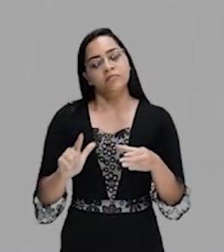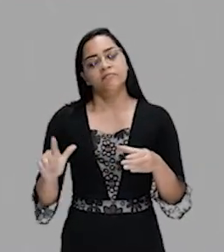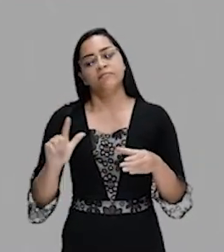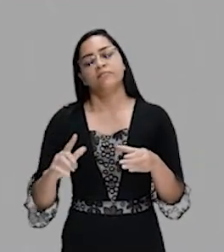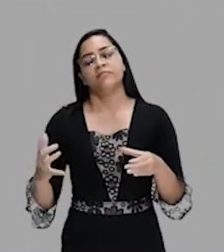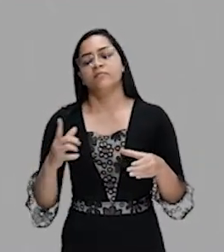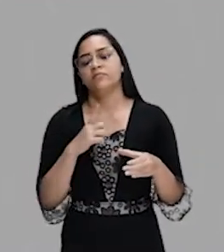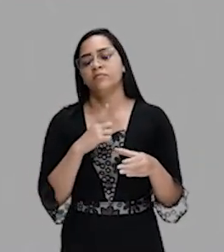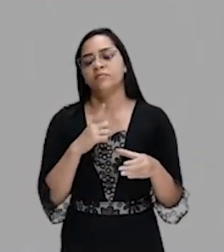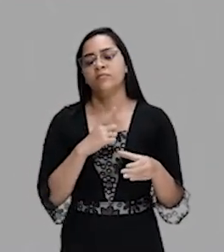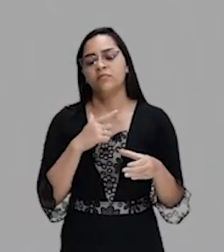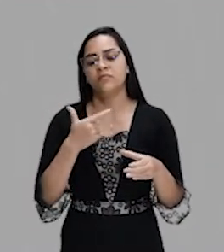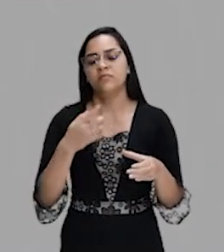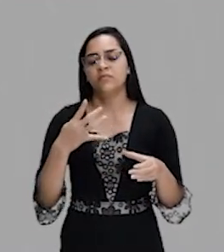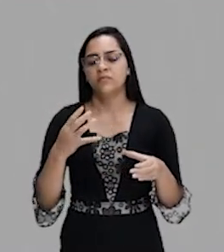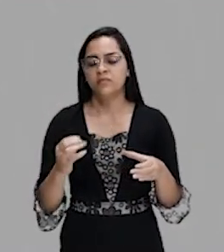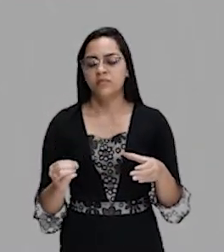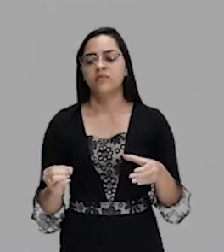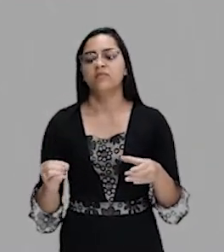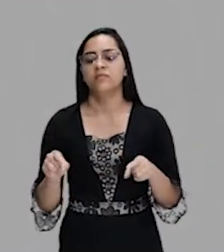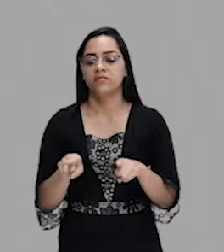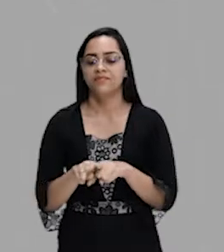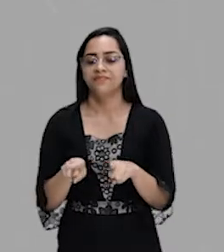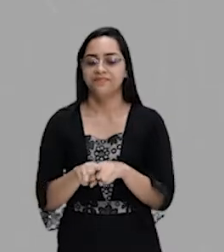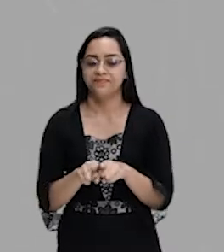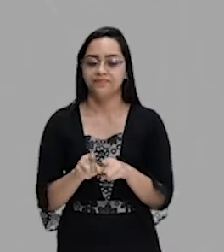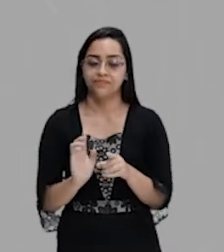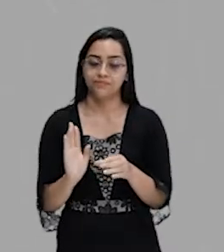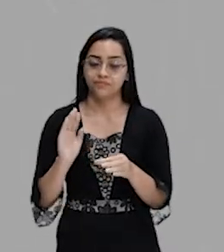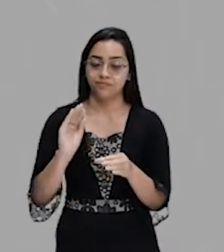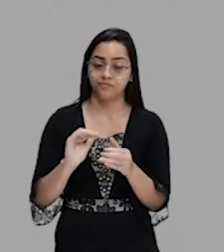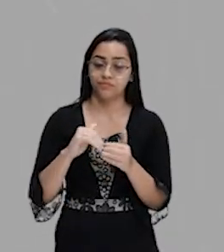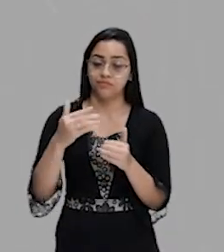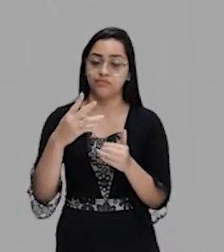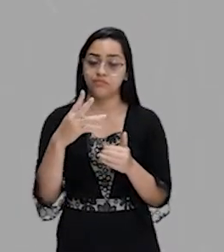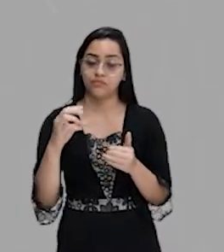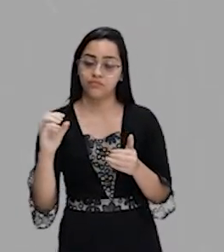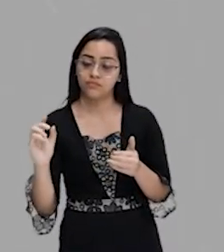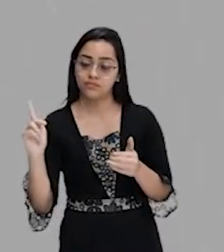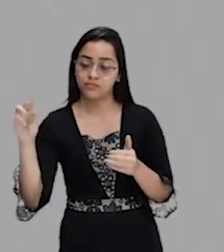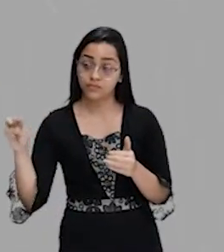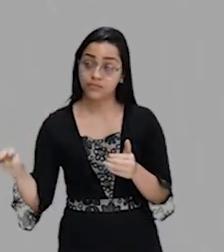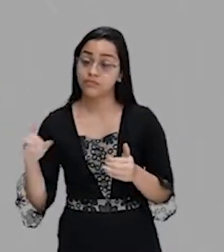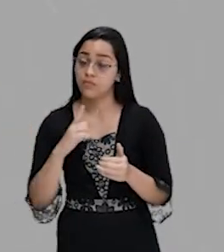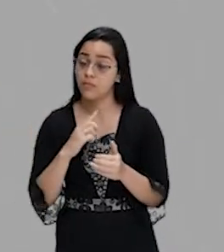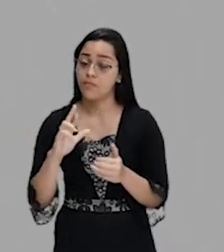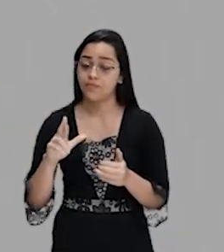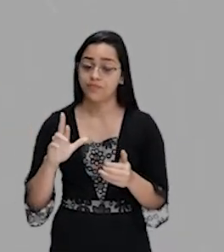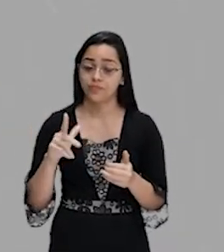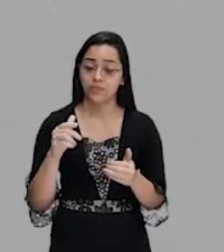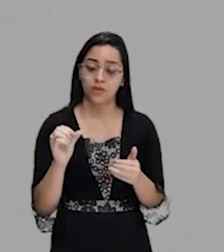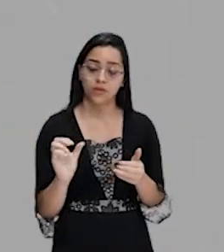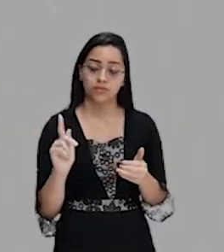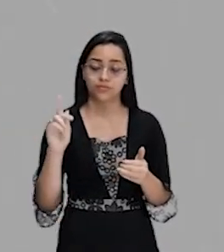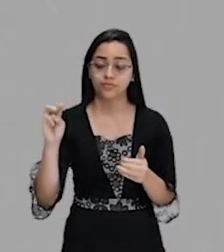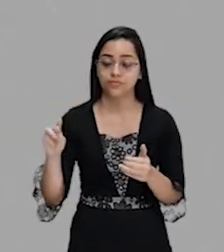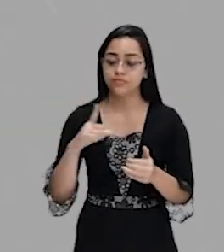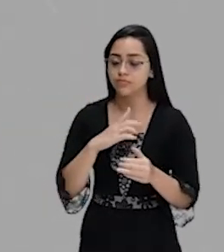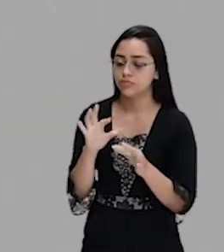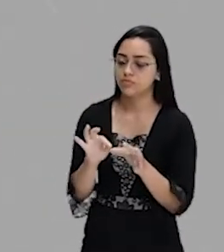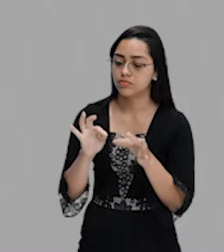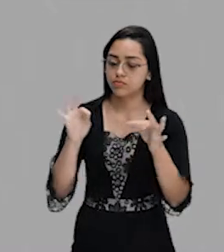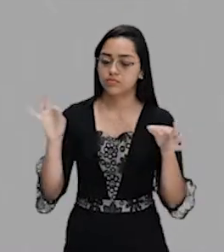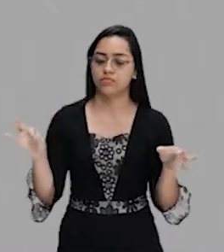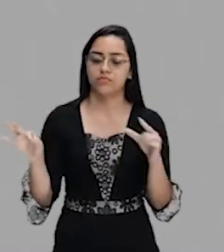núcleo interno ele tem um raio de 240 e o núcleo externo é de 300 km. Né? Então, tem uma diferença aí de 60 km, né, a